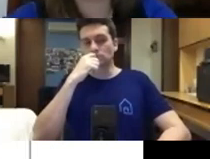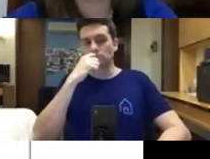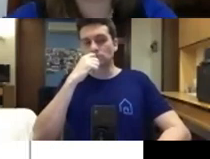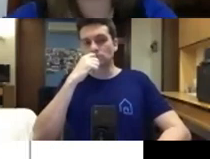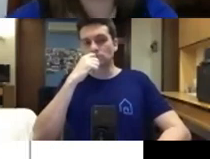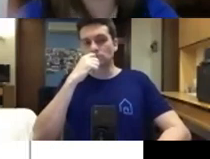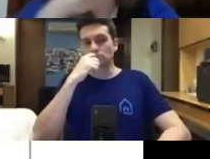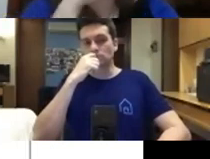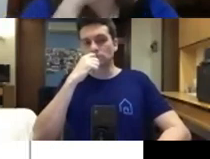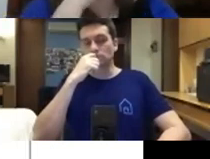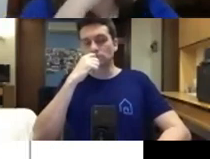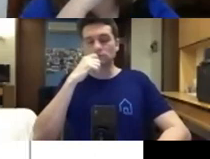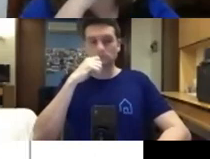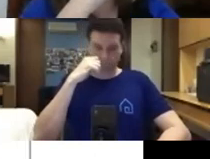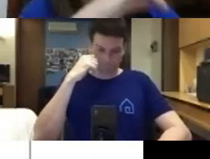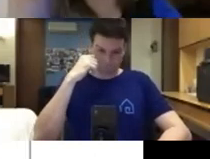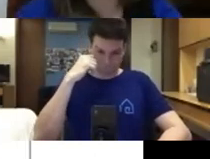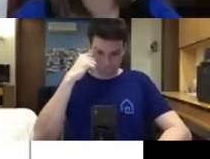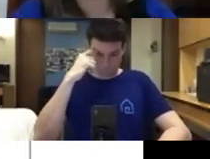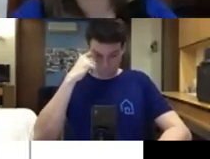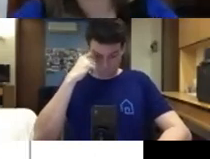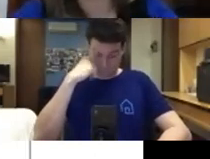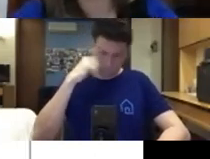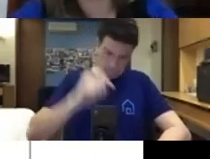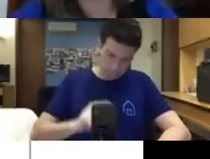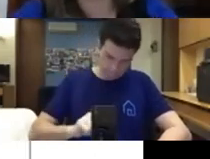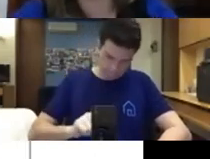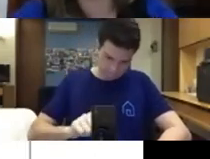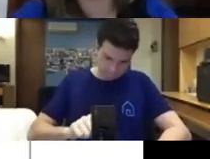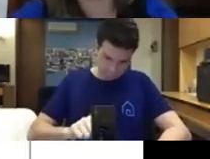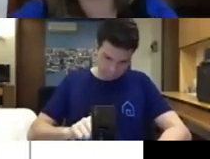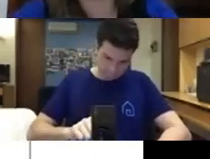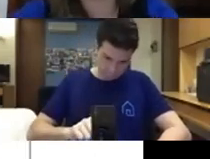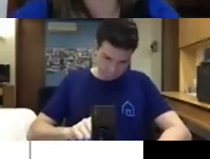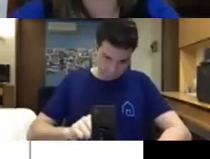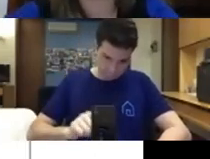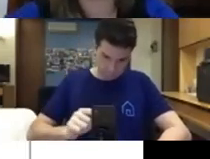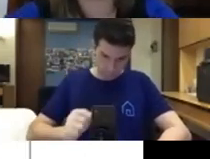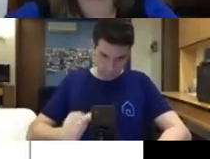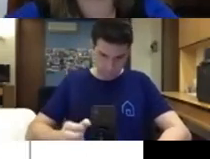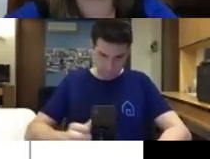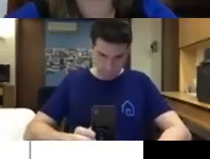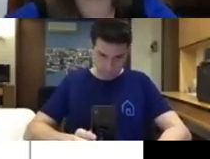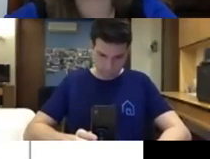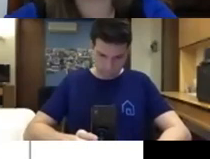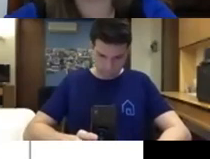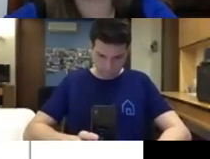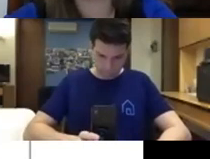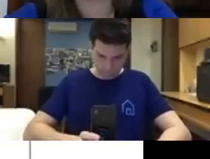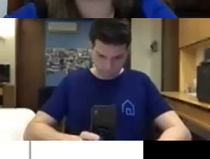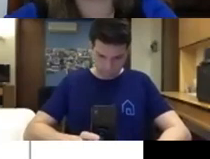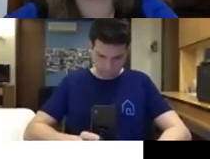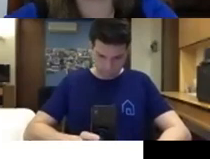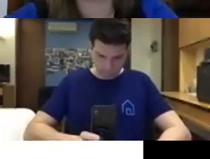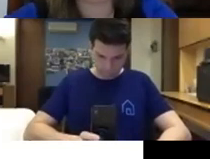de fibras e tal para camadas para evitar o spoiling, né? Sim. Só para complementar aí. Claro,